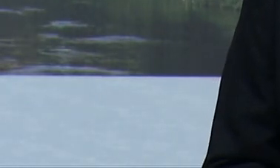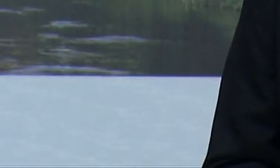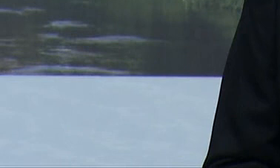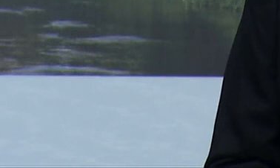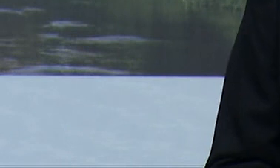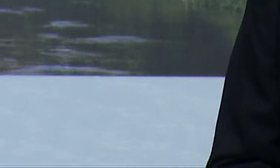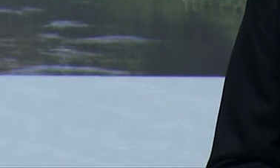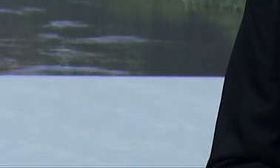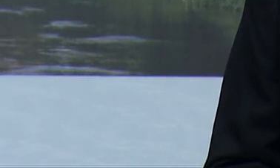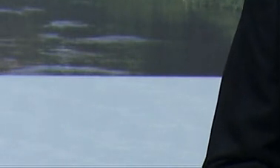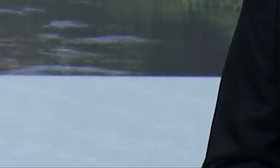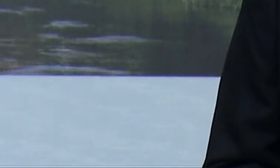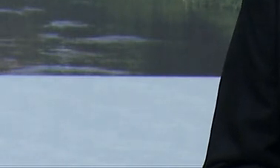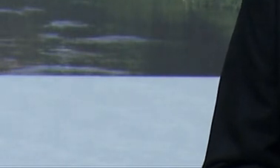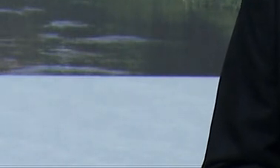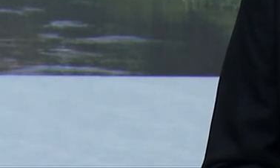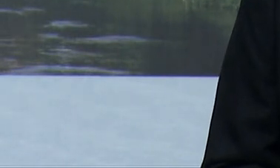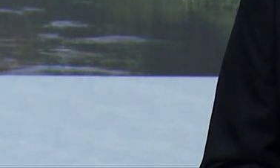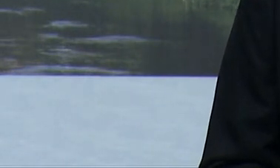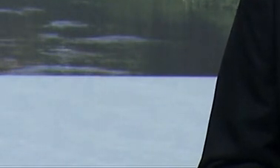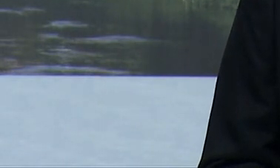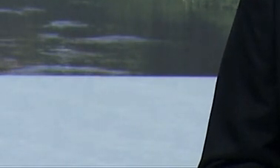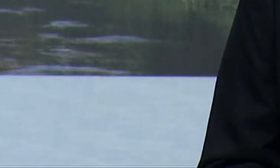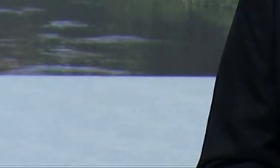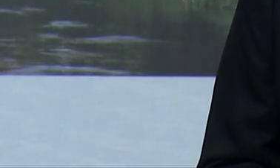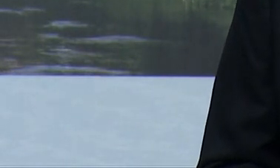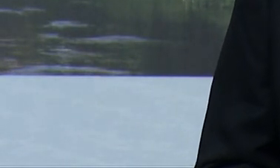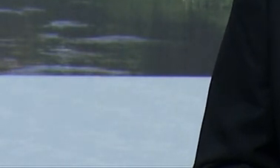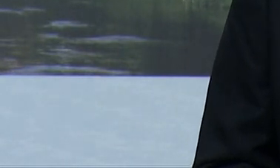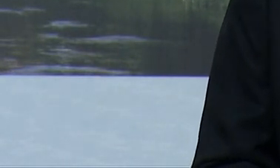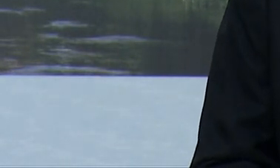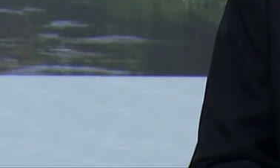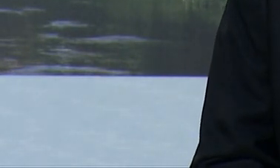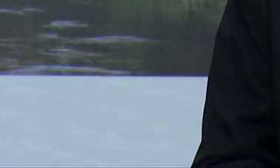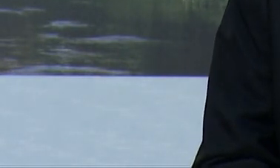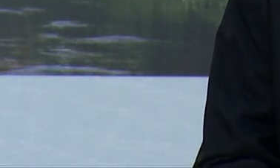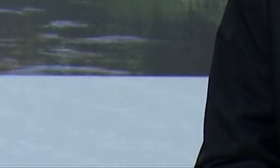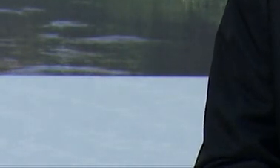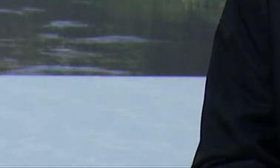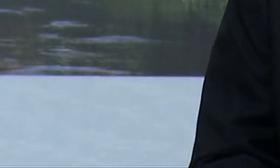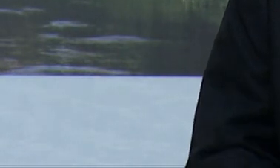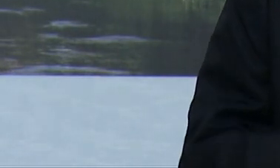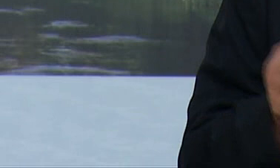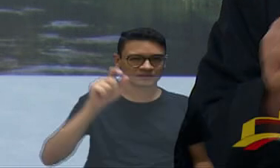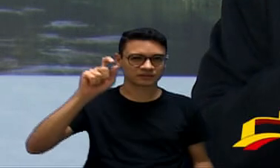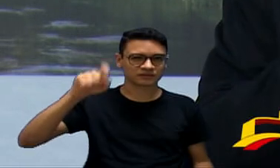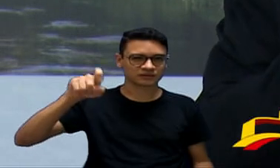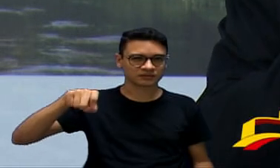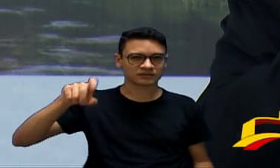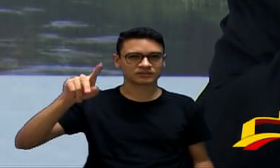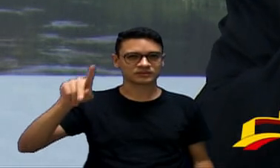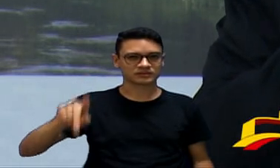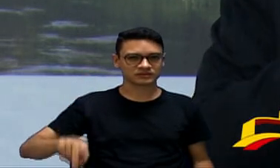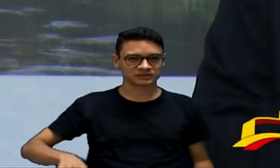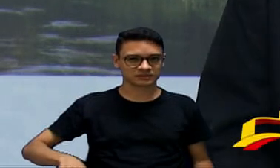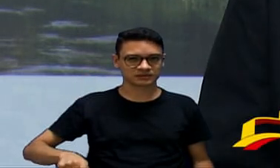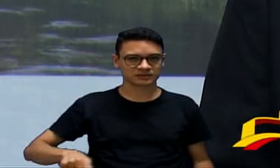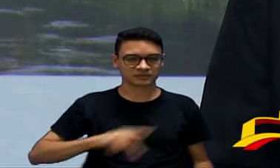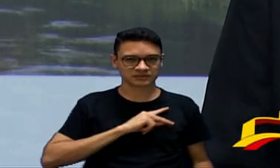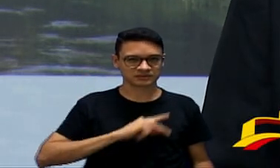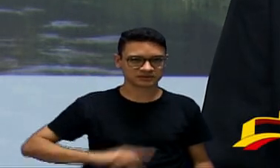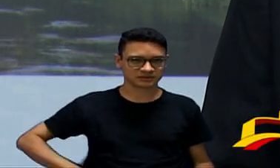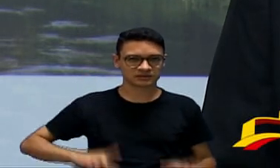da moção dizer que isso aí é mentira. Falar do ex-presidente nesta casa, no teor que a moção